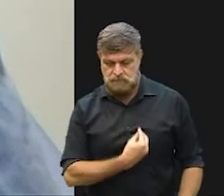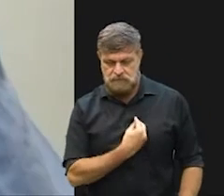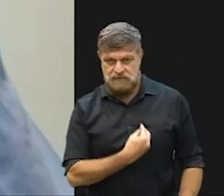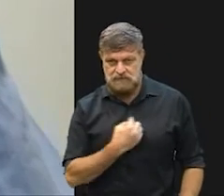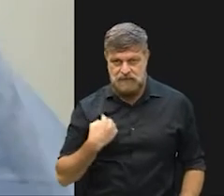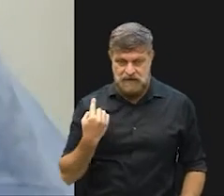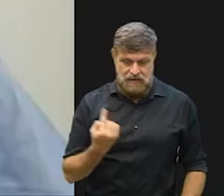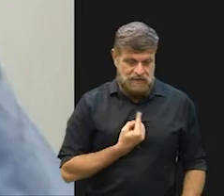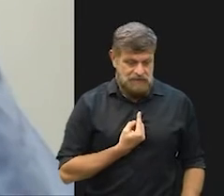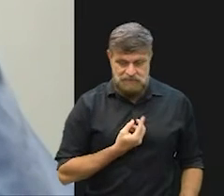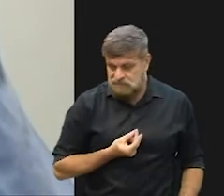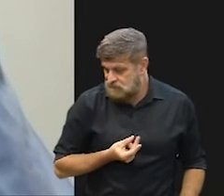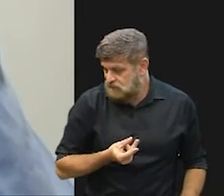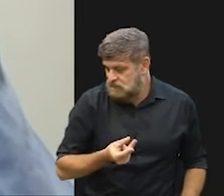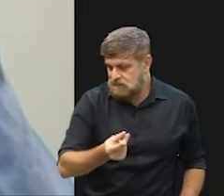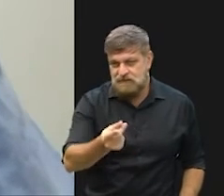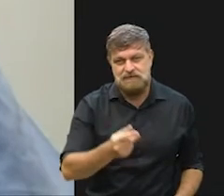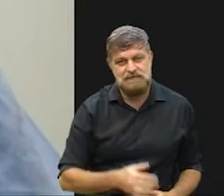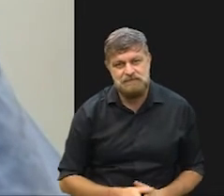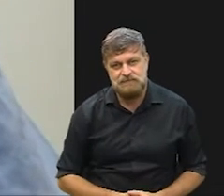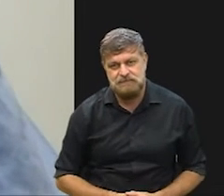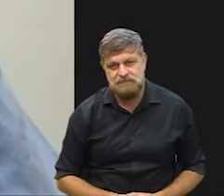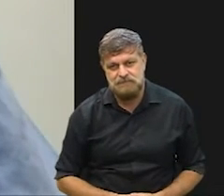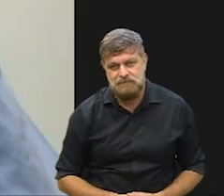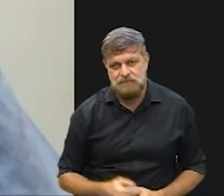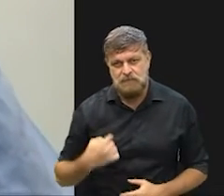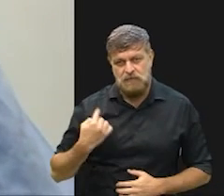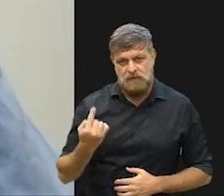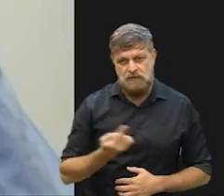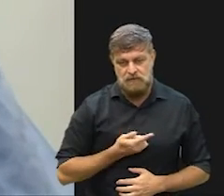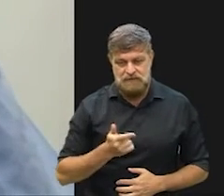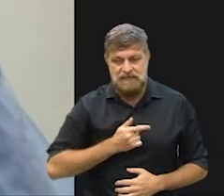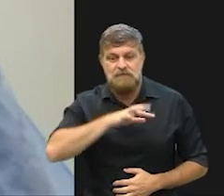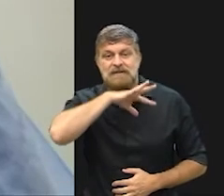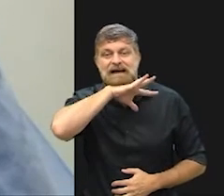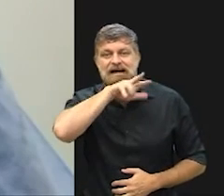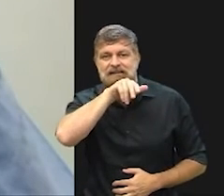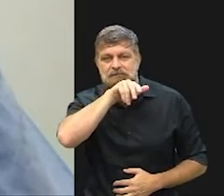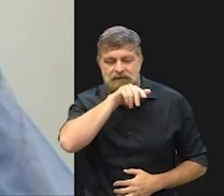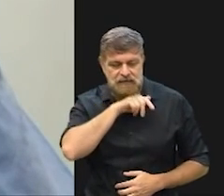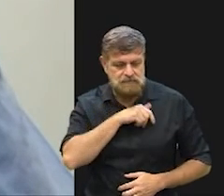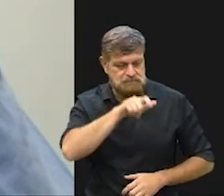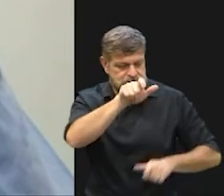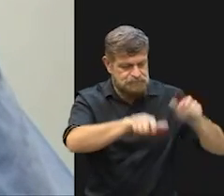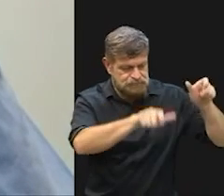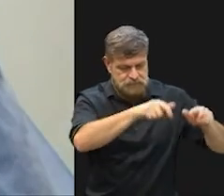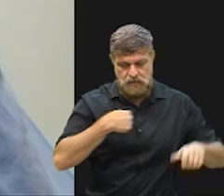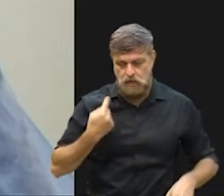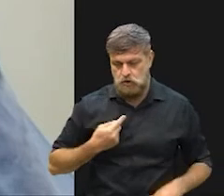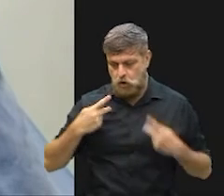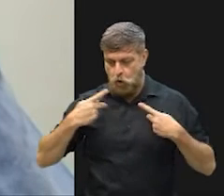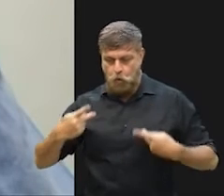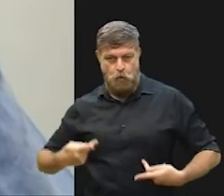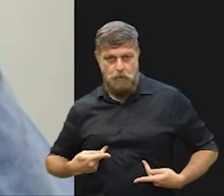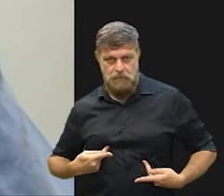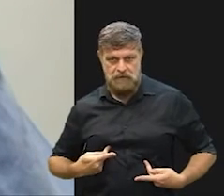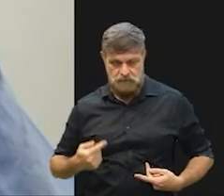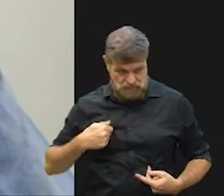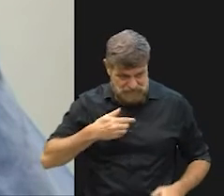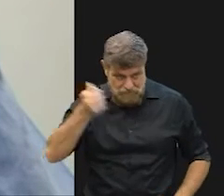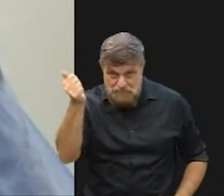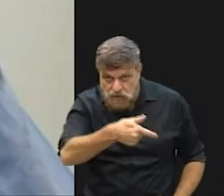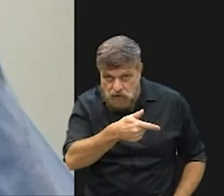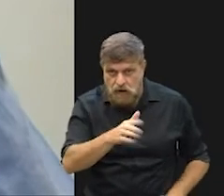nossa existência, né? E que nós estamos com outros animais e o fato da gente ser humano não nos torna melhor que